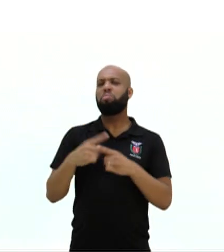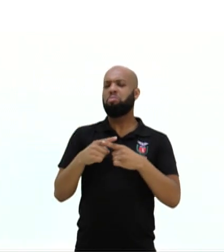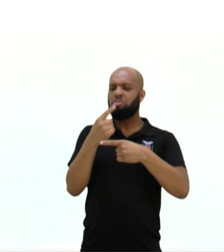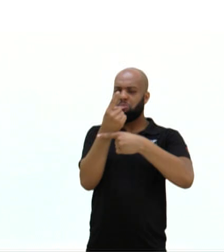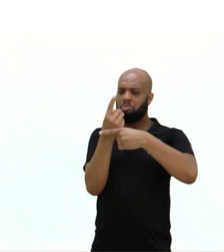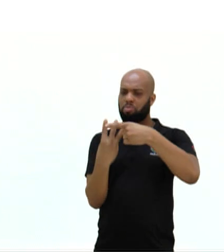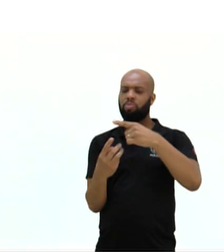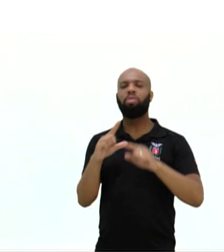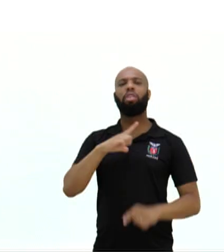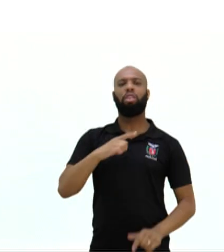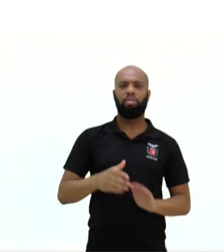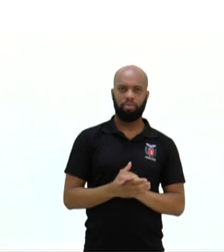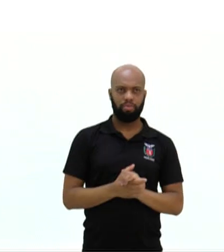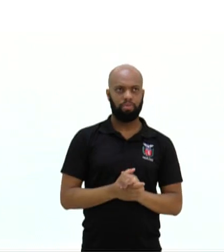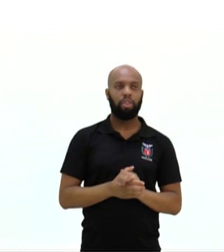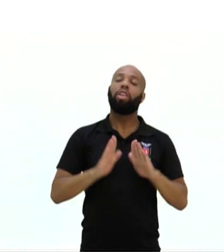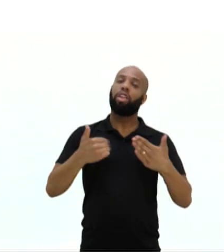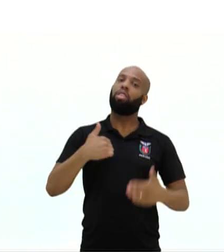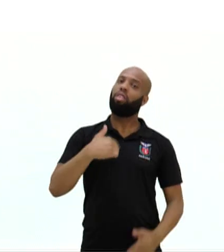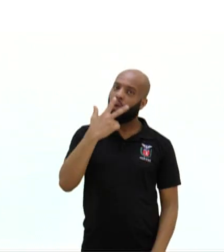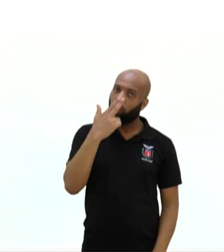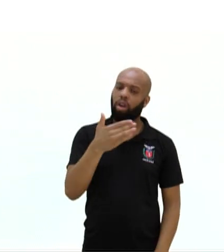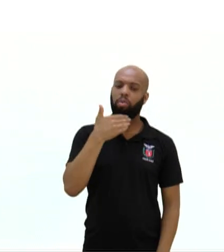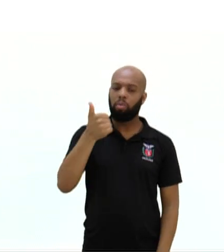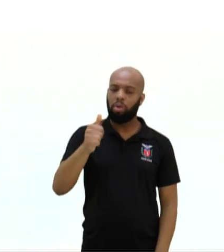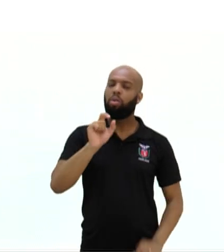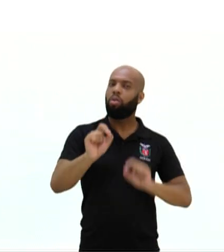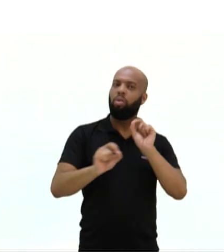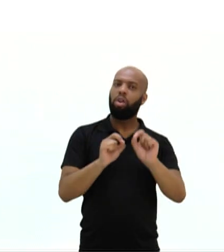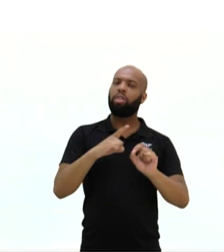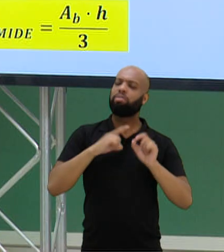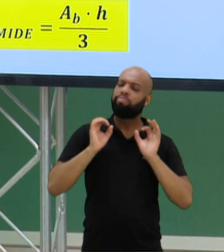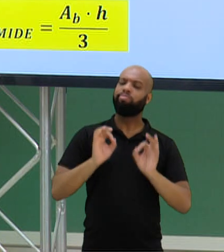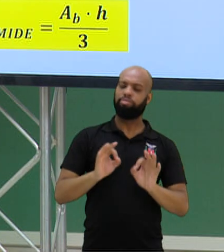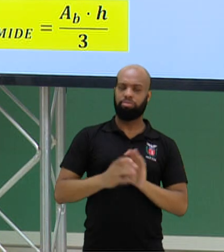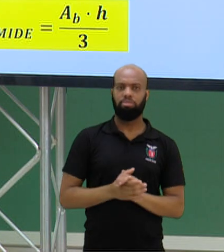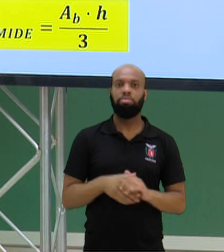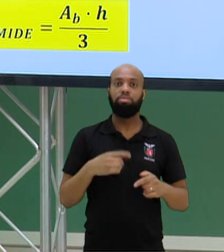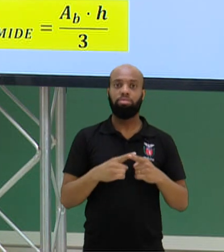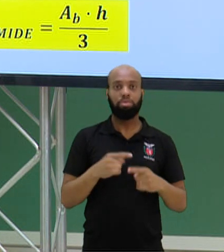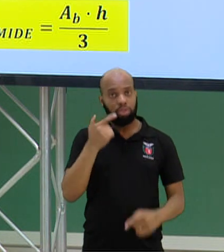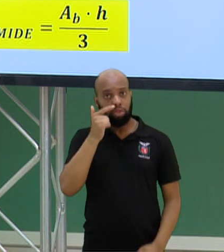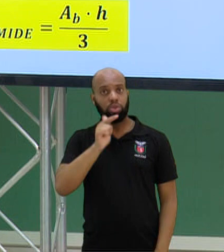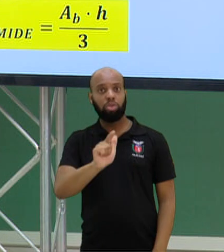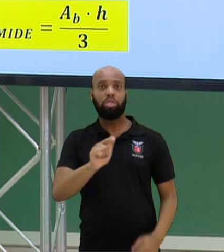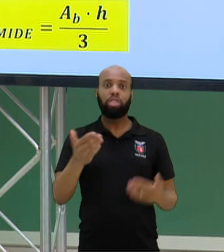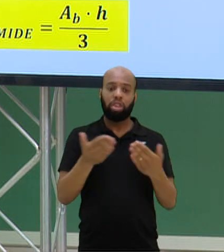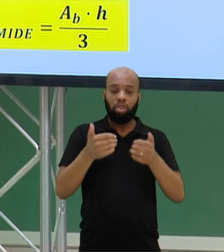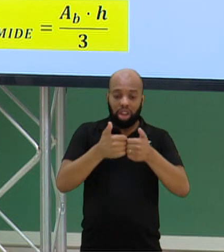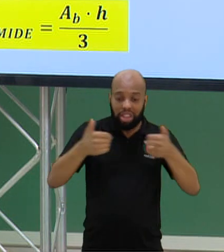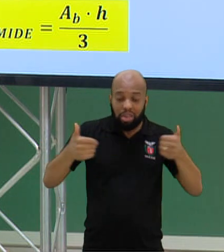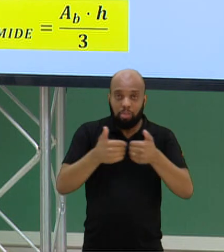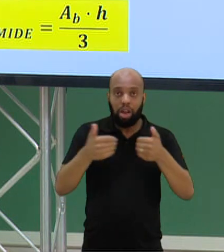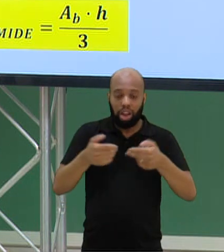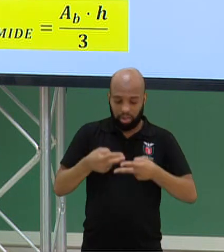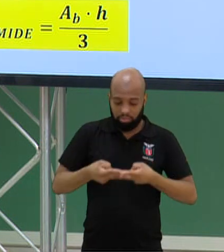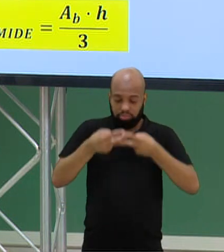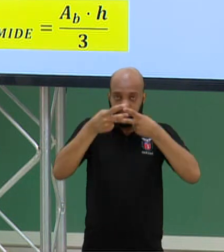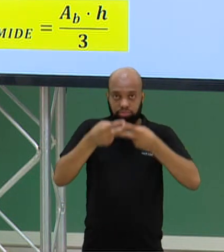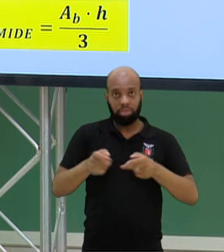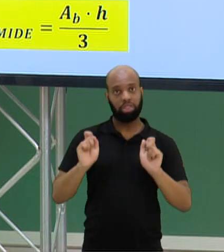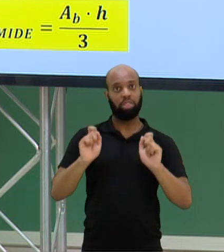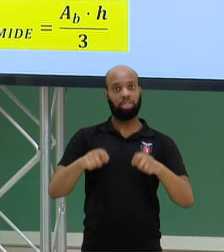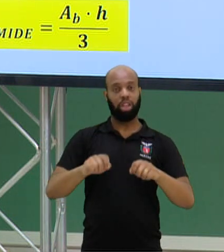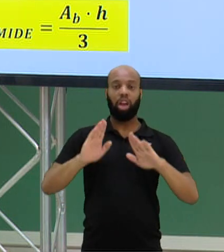né? Eu acredito que, ou melhor, é certeza que, porque nós conseguimos decompor aquele prisma, certo? Então,